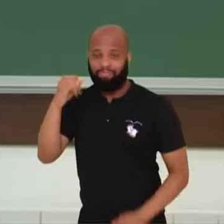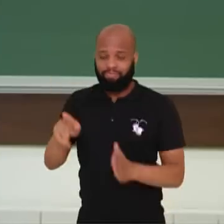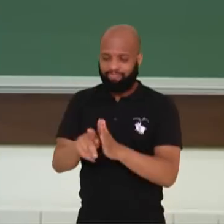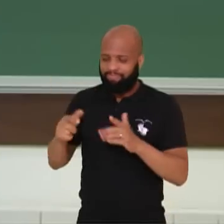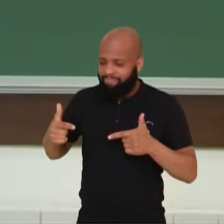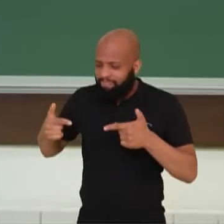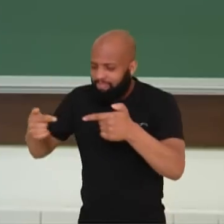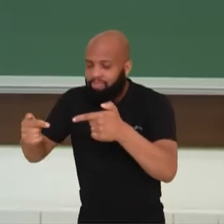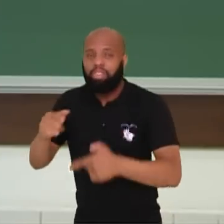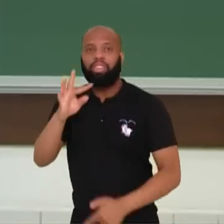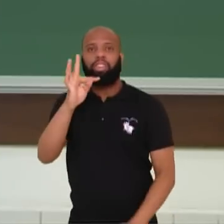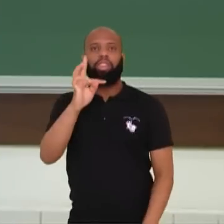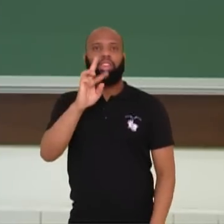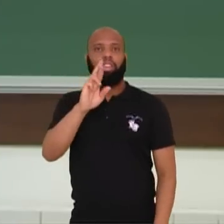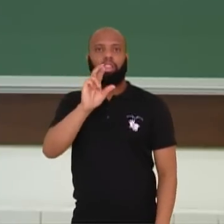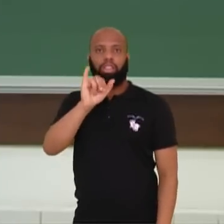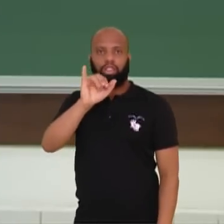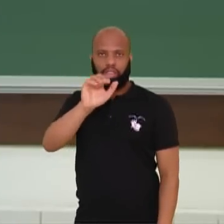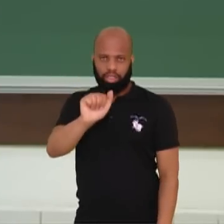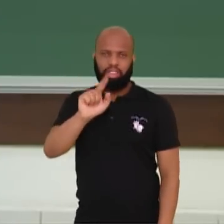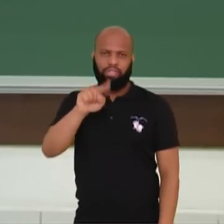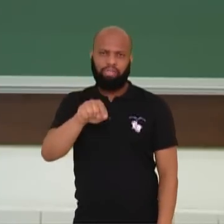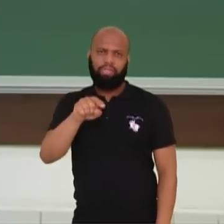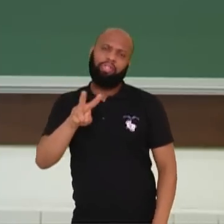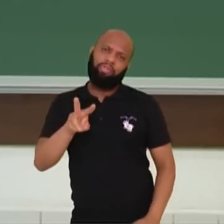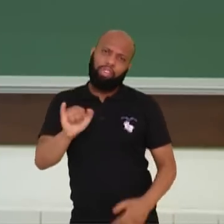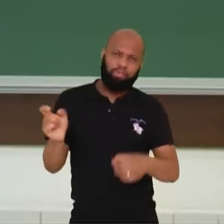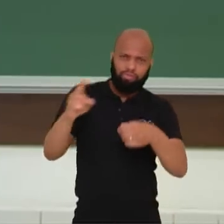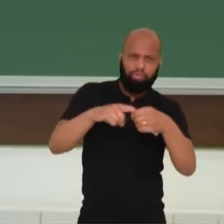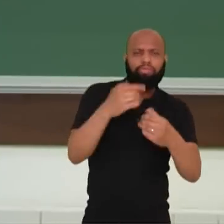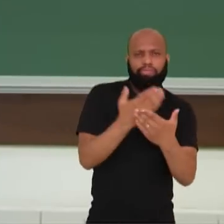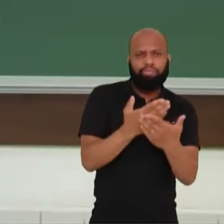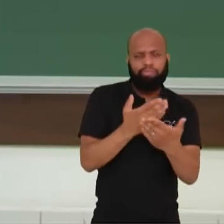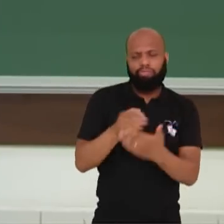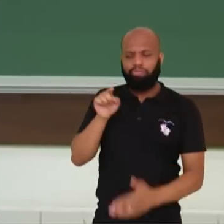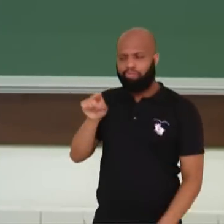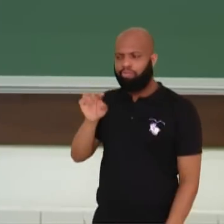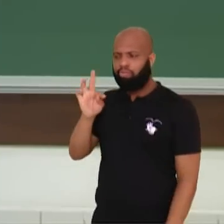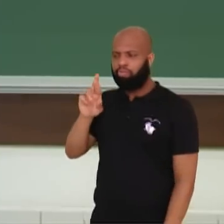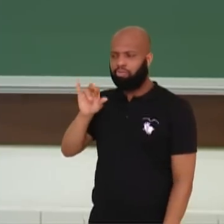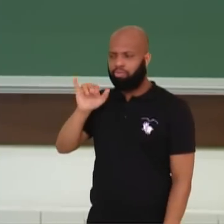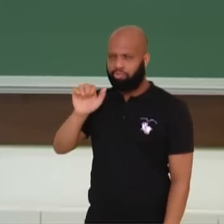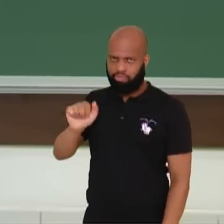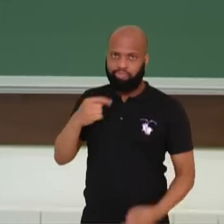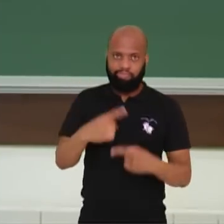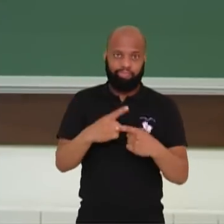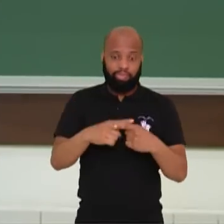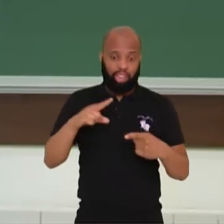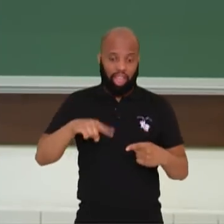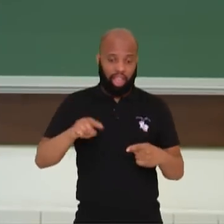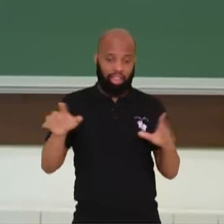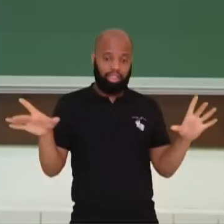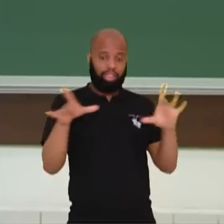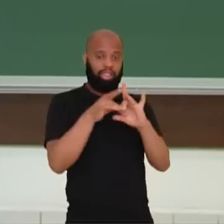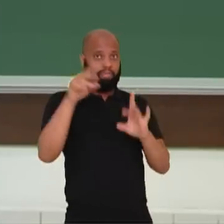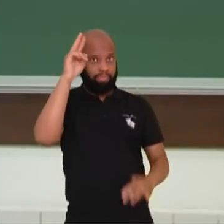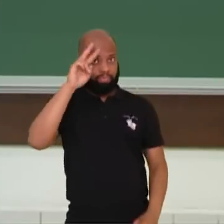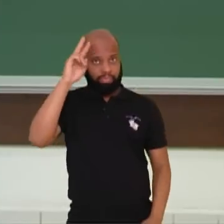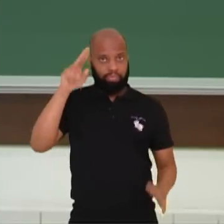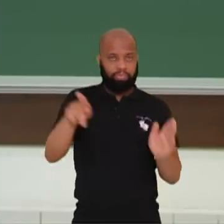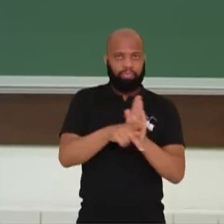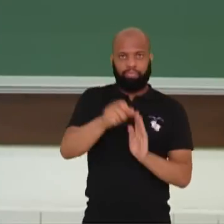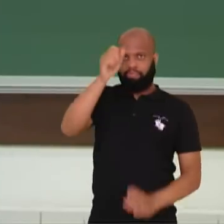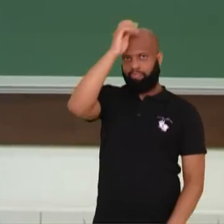vamos retomá-la novamente quando falarmos de Roma. Não se esqueça, esses povos não estão isolados, não são ilhas. A gente estuda em capítulos